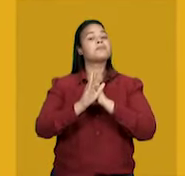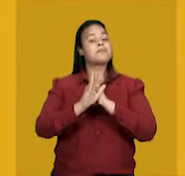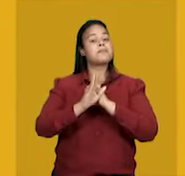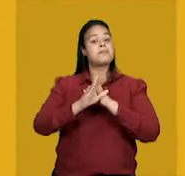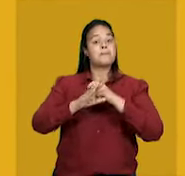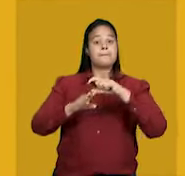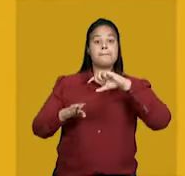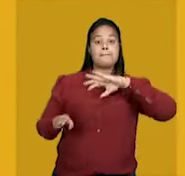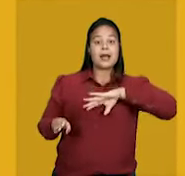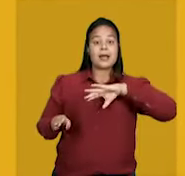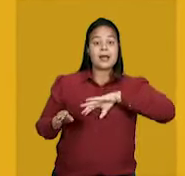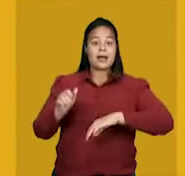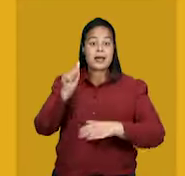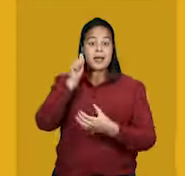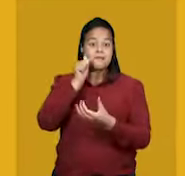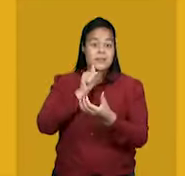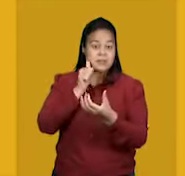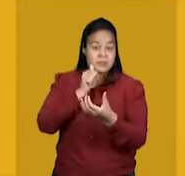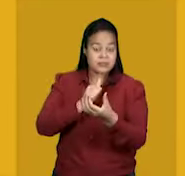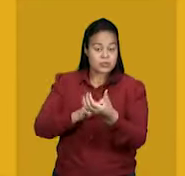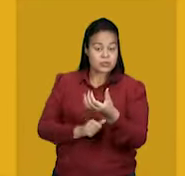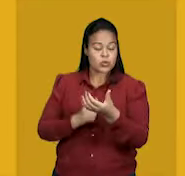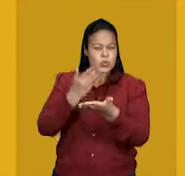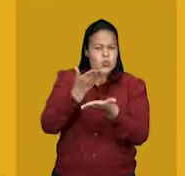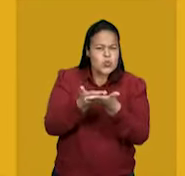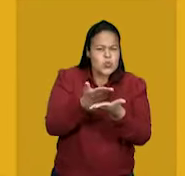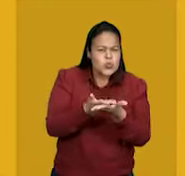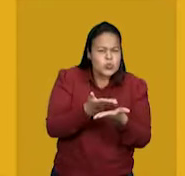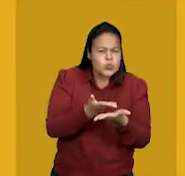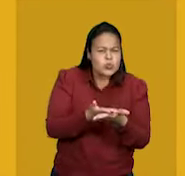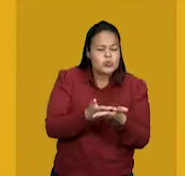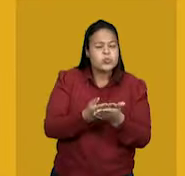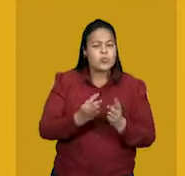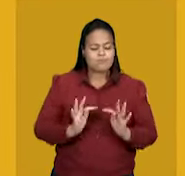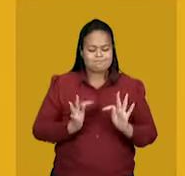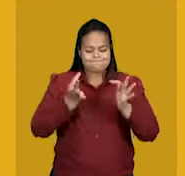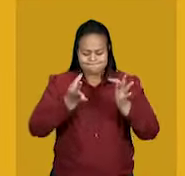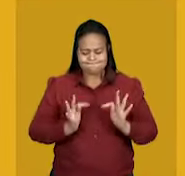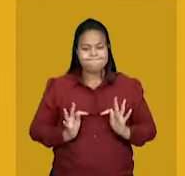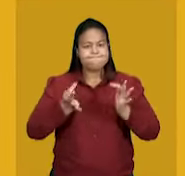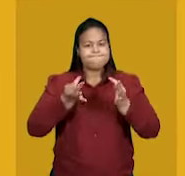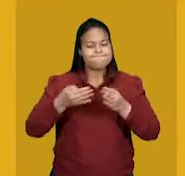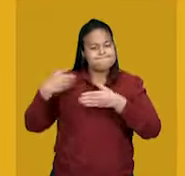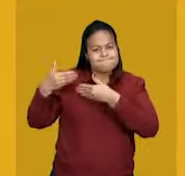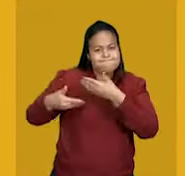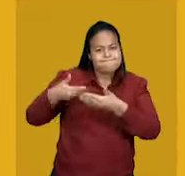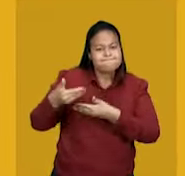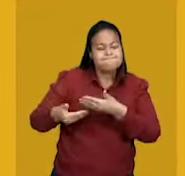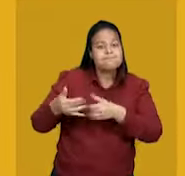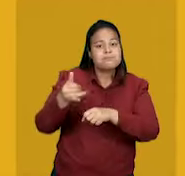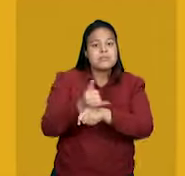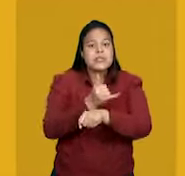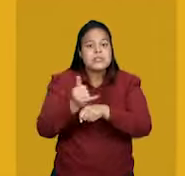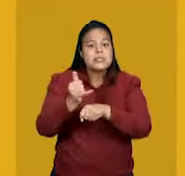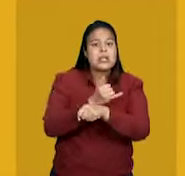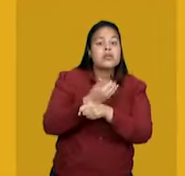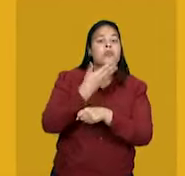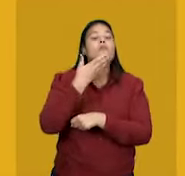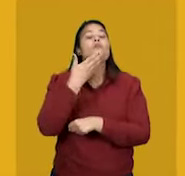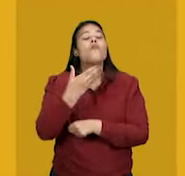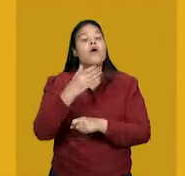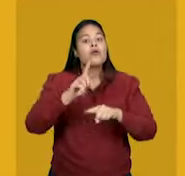teoria geral e ou estudo sistemático sobre técnicas, processos, métodos, meios e